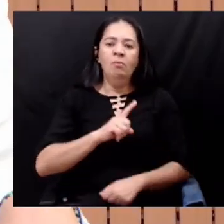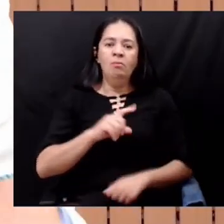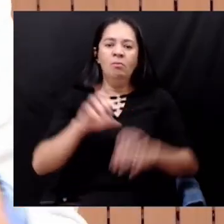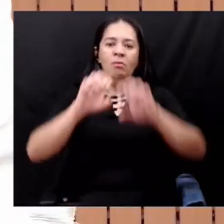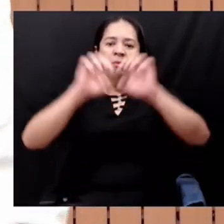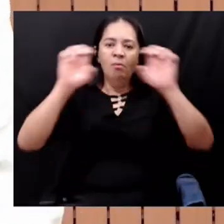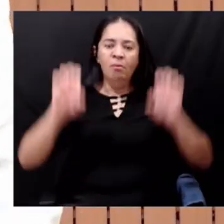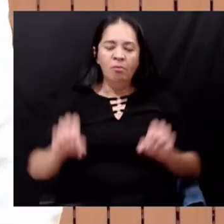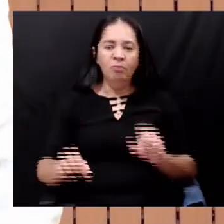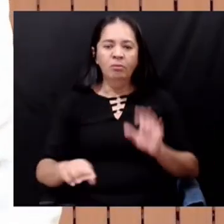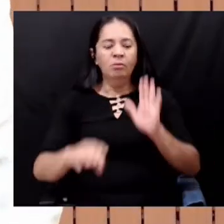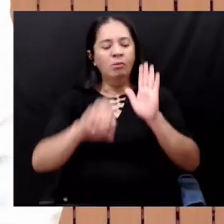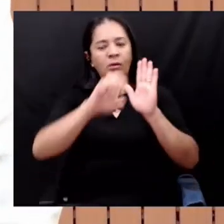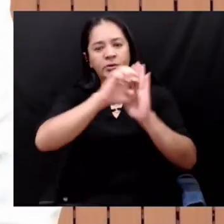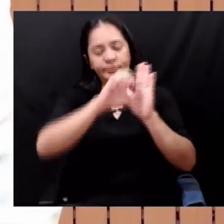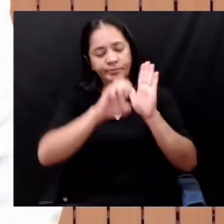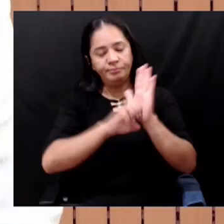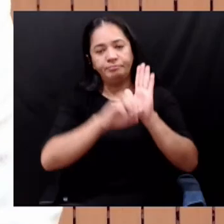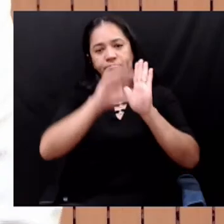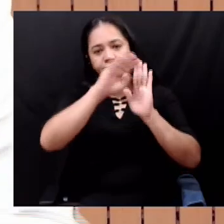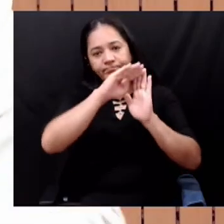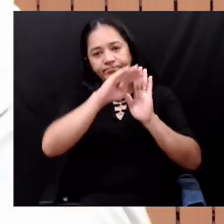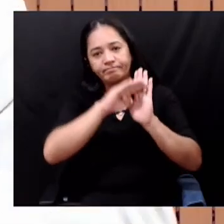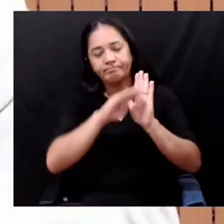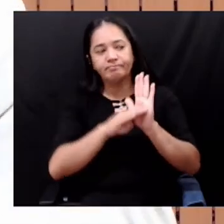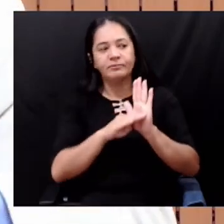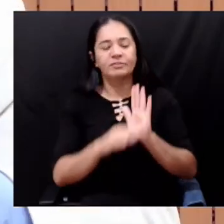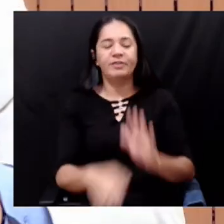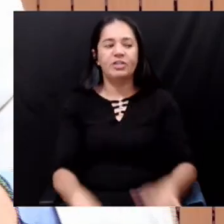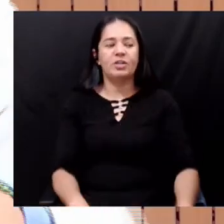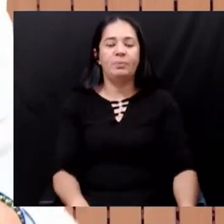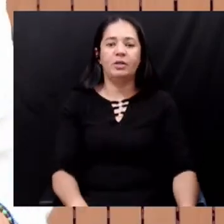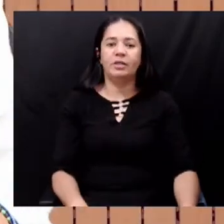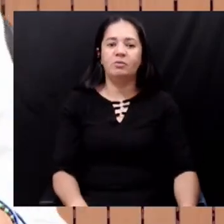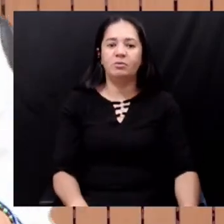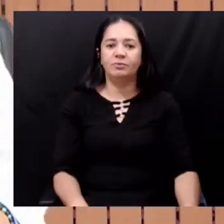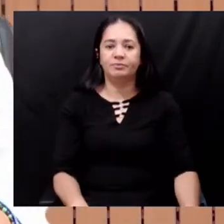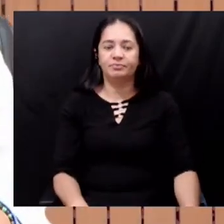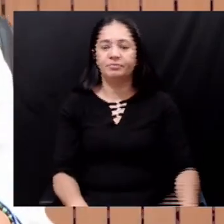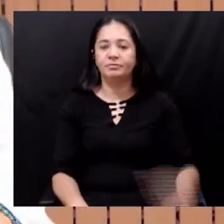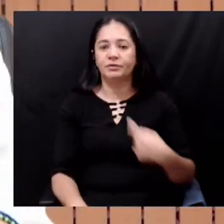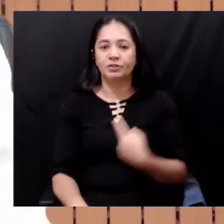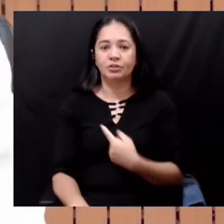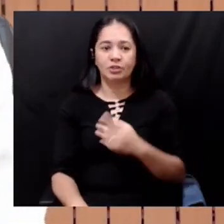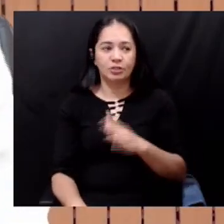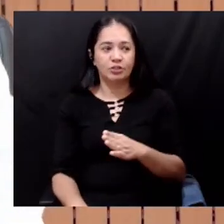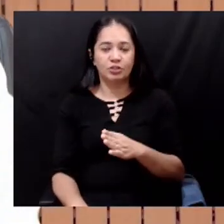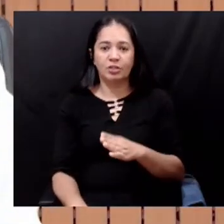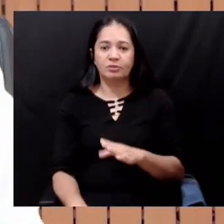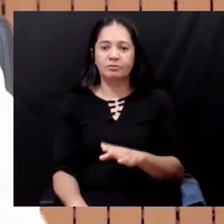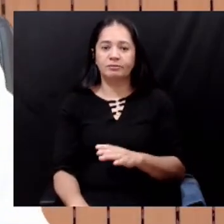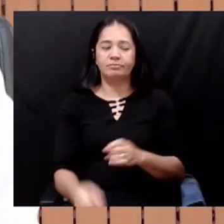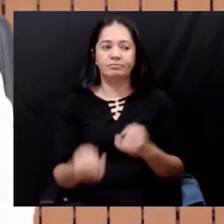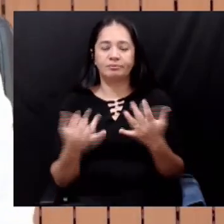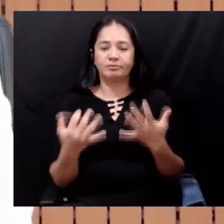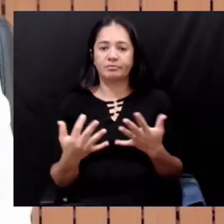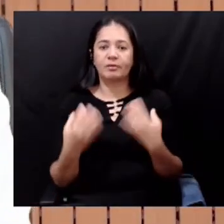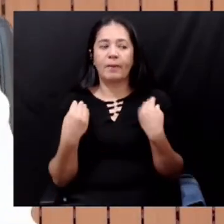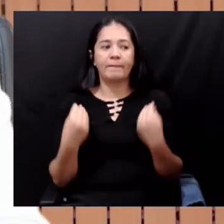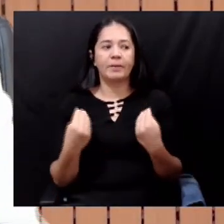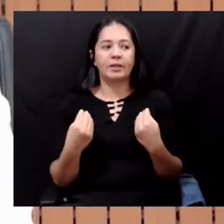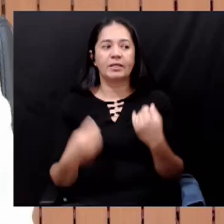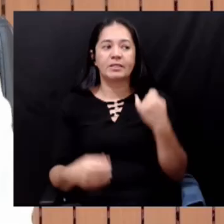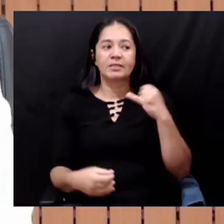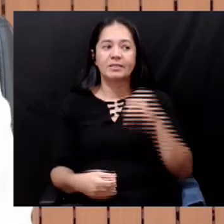regulamentada, é coordenador, não é. Então, nós deixamos isso em aberto, para que, se o cursinho opera com